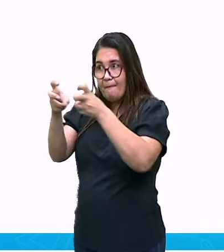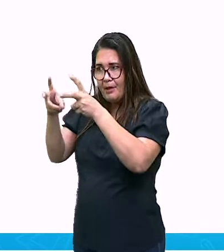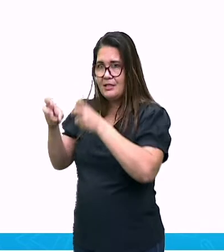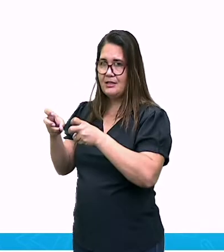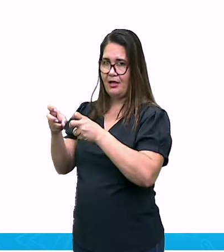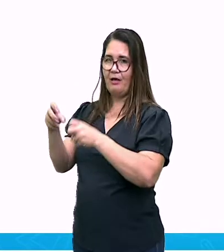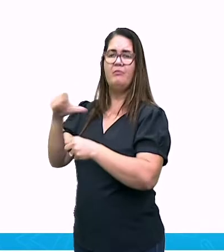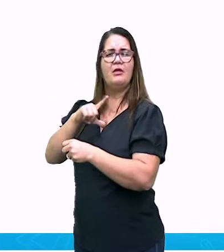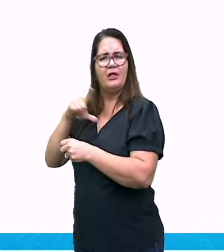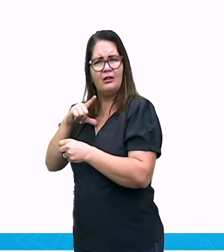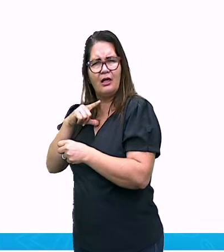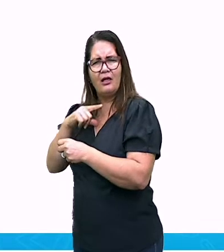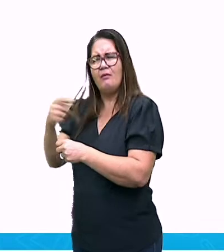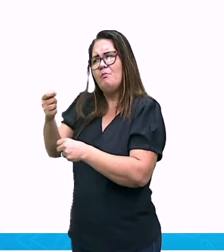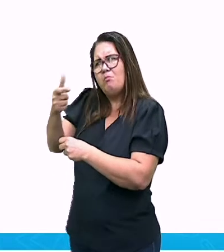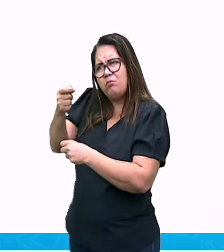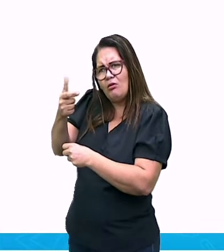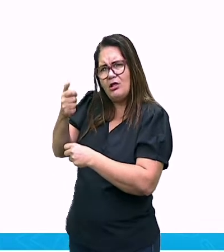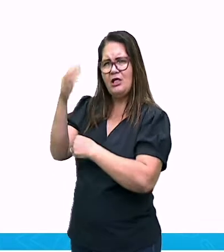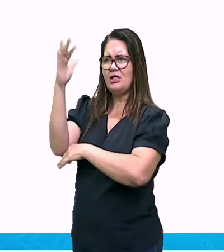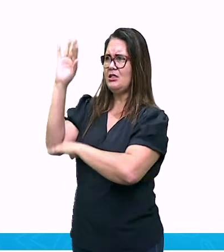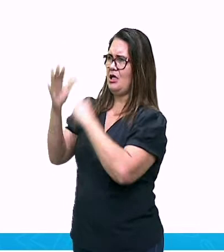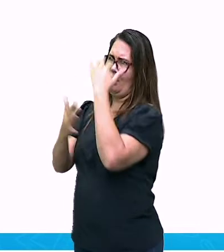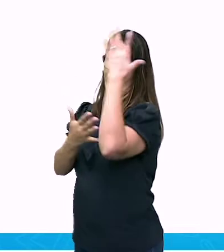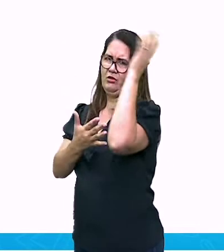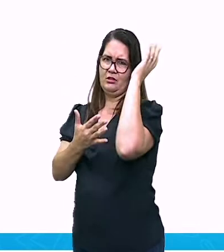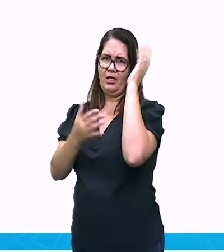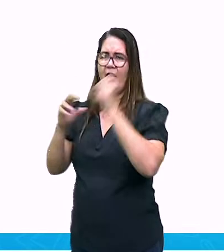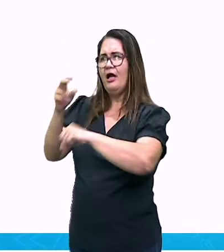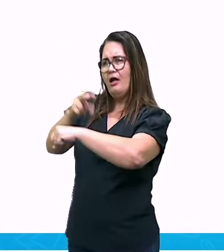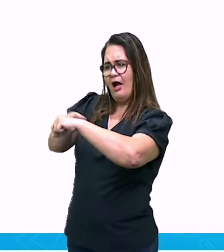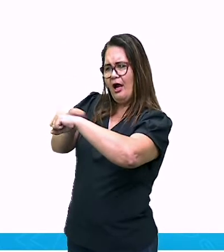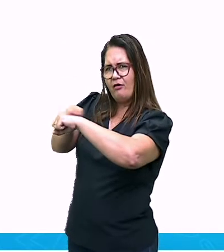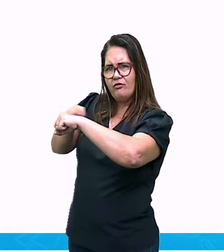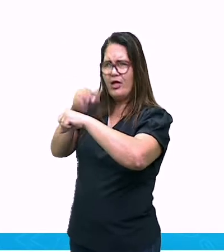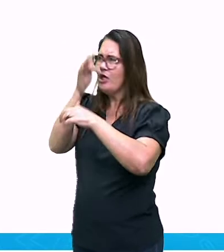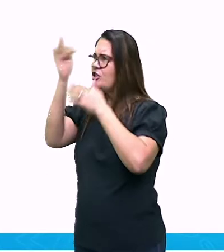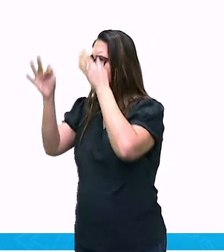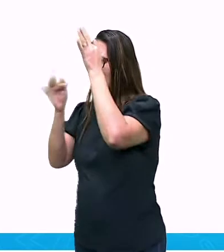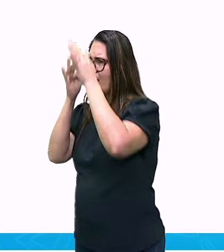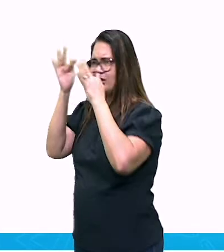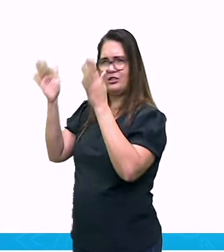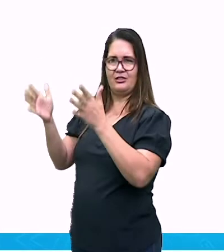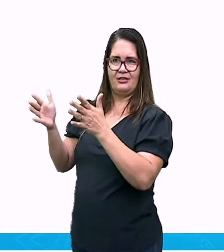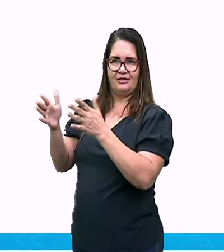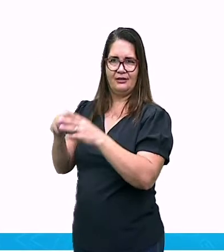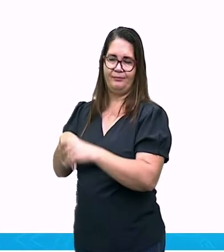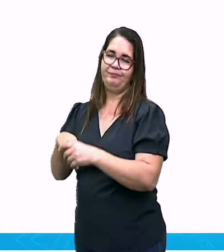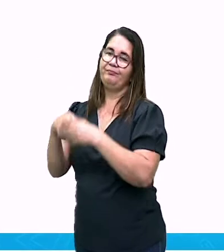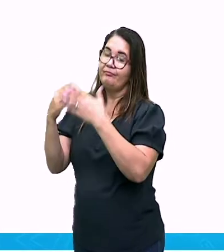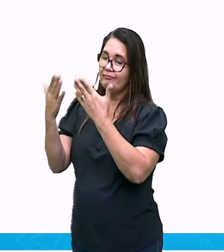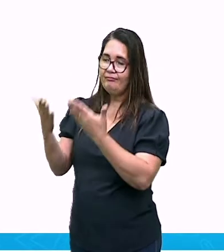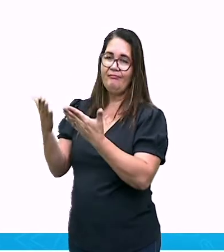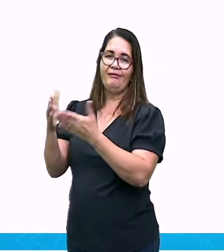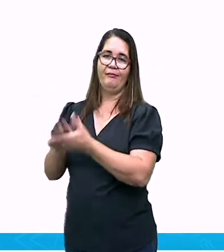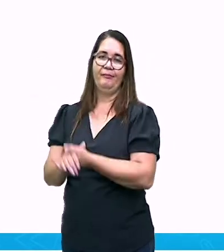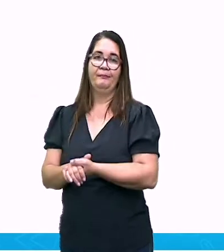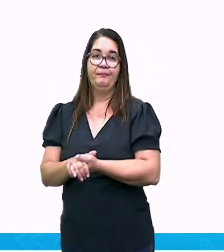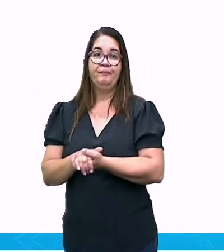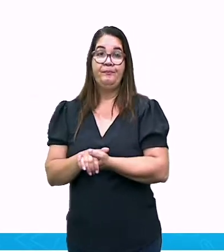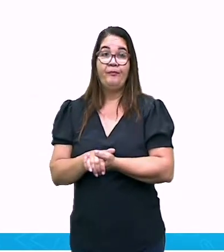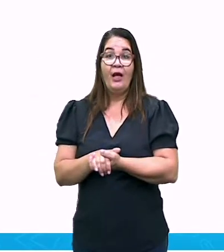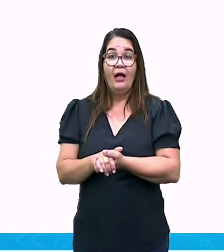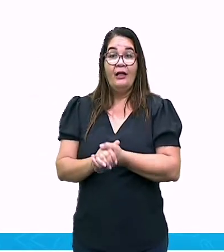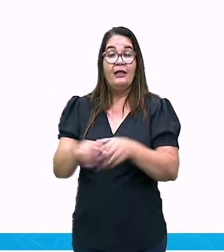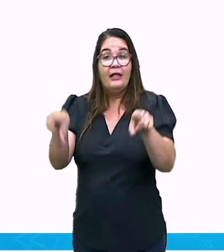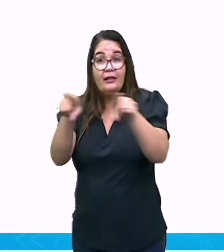algumas consequências ruins para essa população que vive na zona urbana.